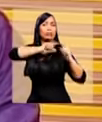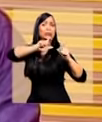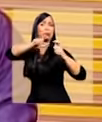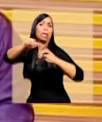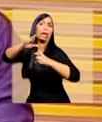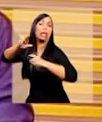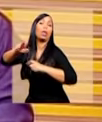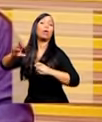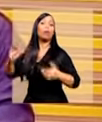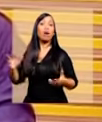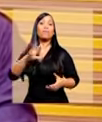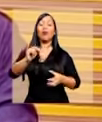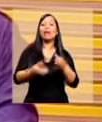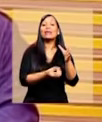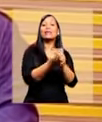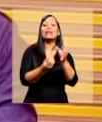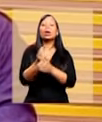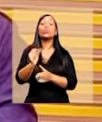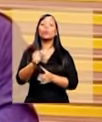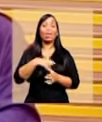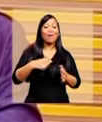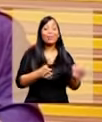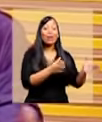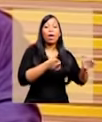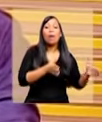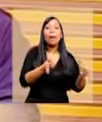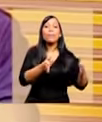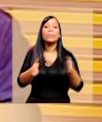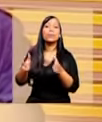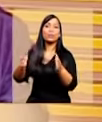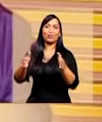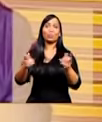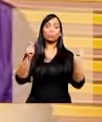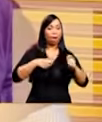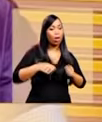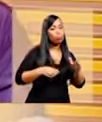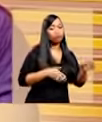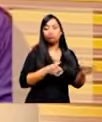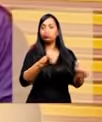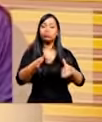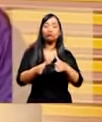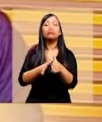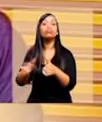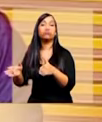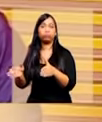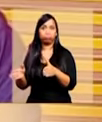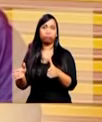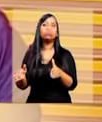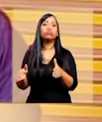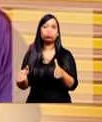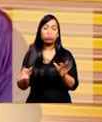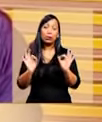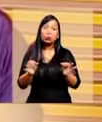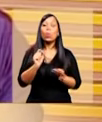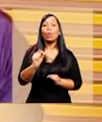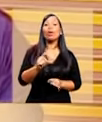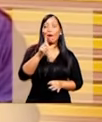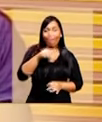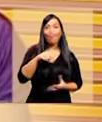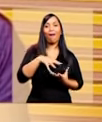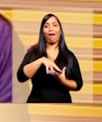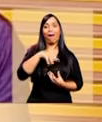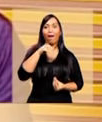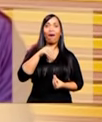religiosas, digamos que vão criando caminhos pelos quais podem ser percorridos, que seria justamente